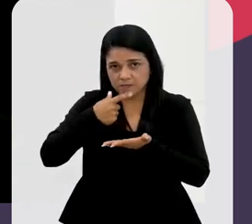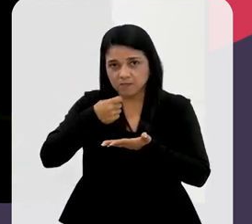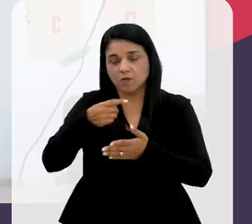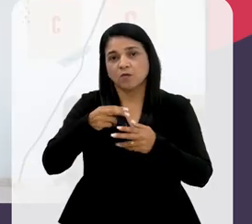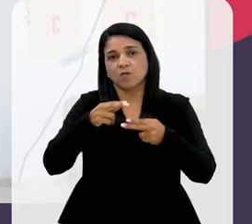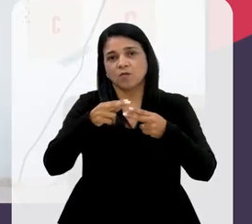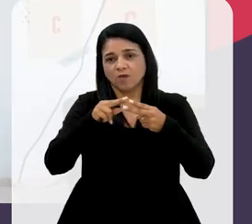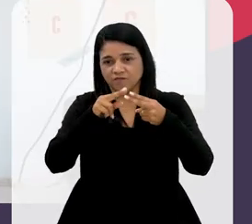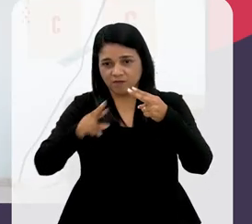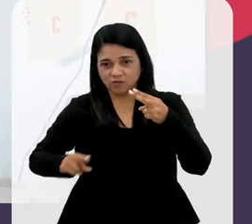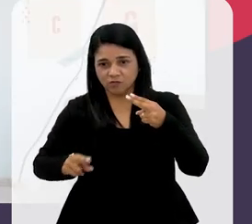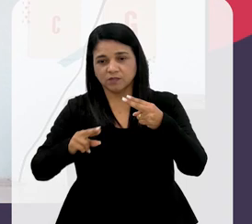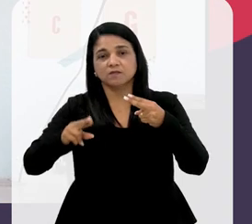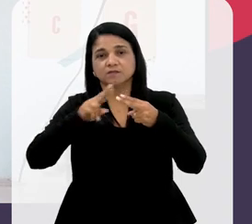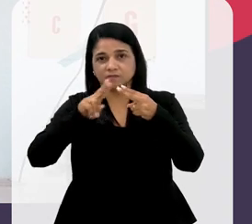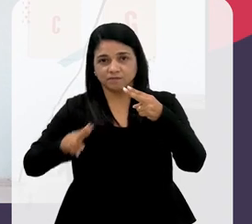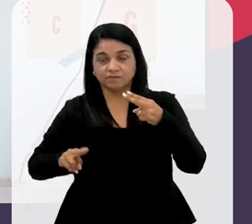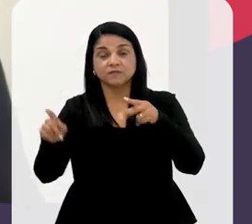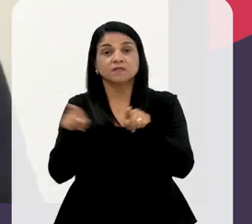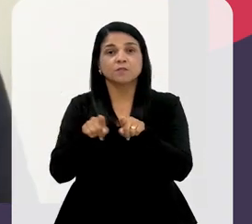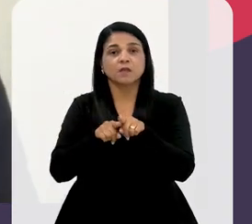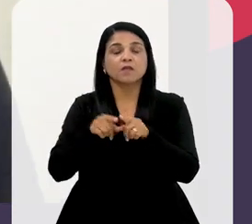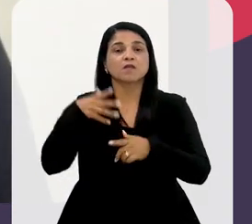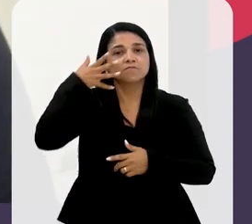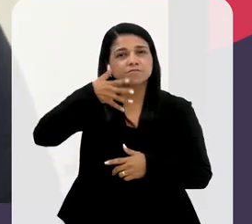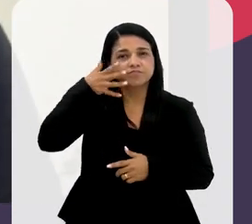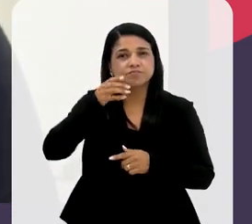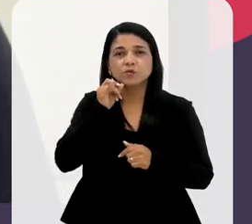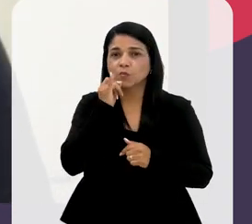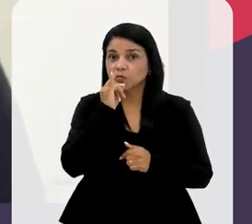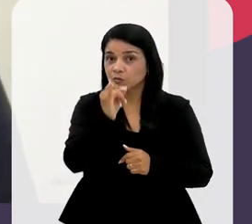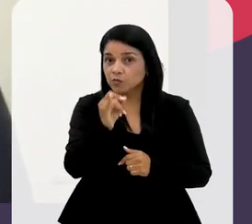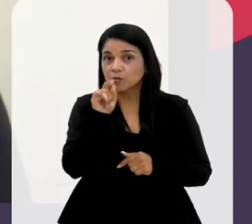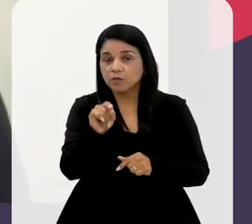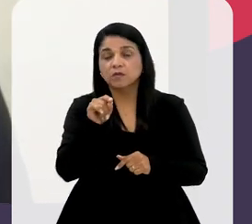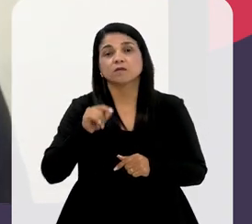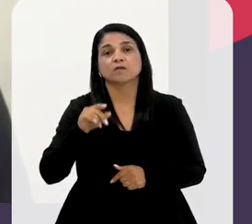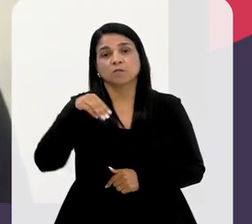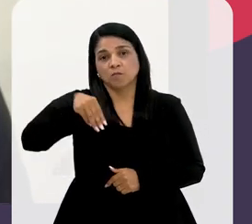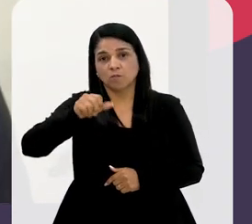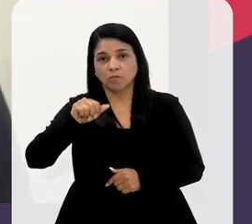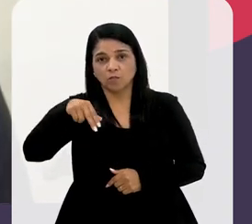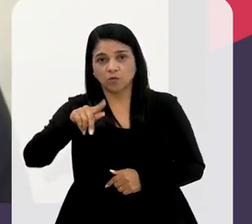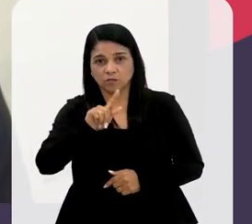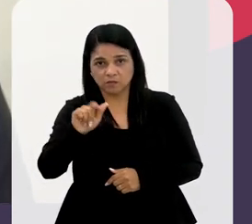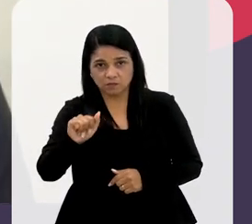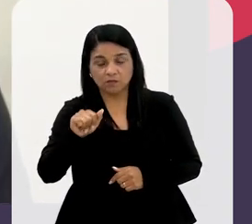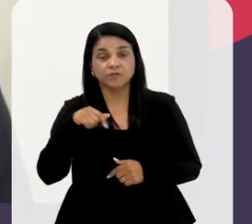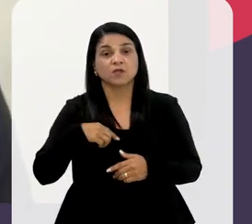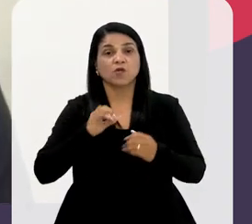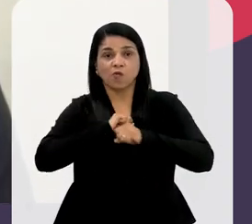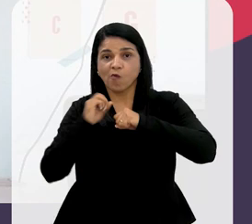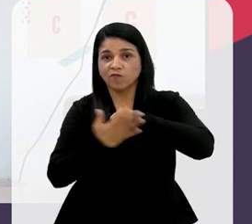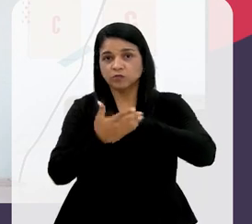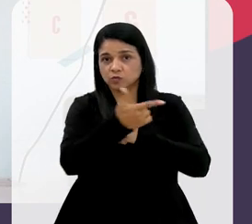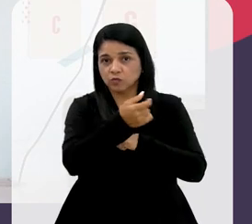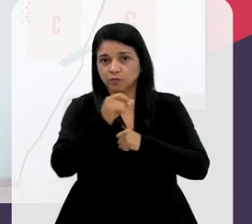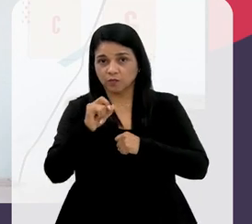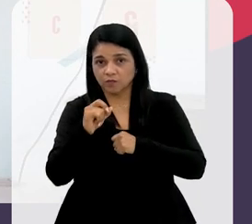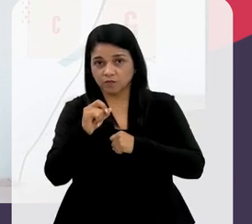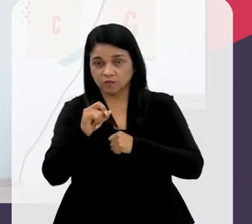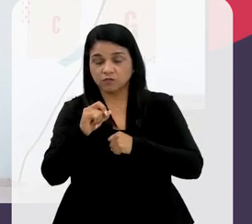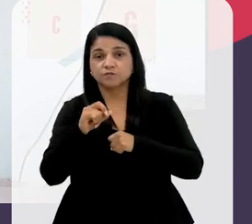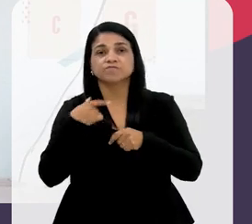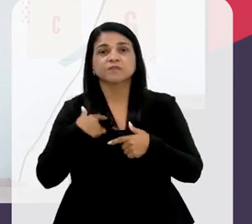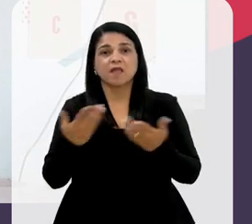UFRJ. Vamos também ouvir o relato do Mozart Chalfun, assessor parlamentar que teve Covid em 2020 e até